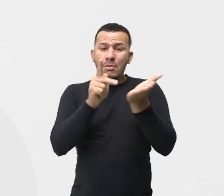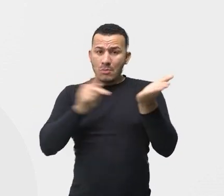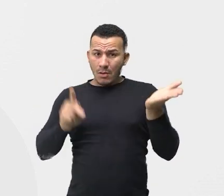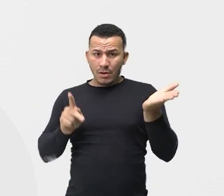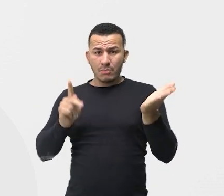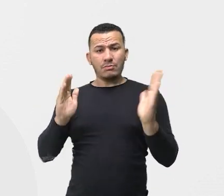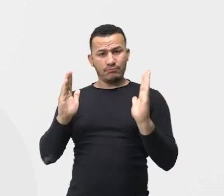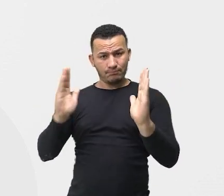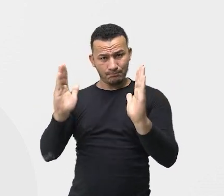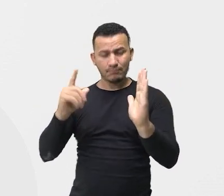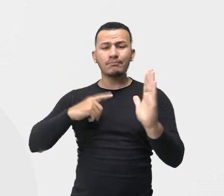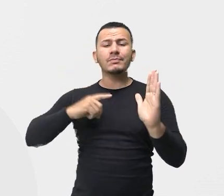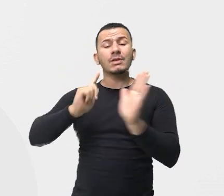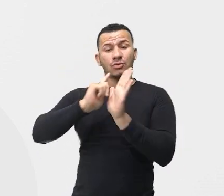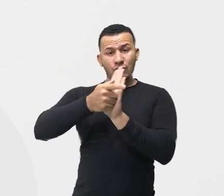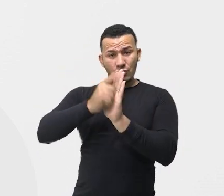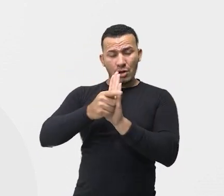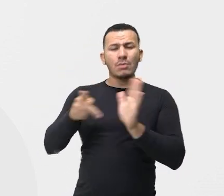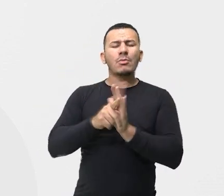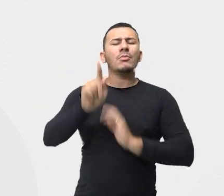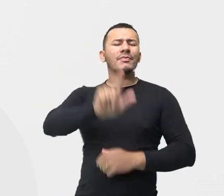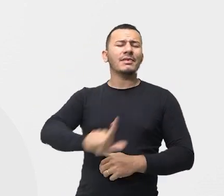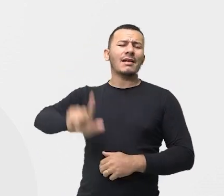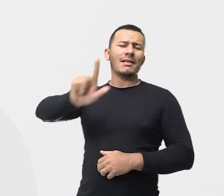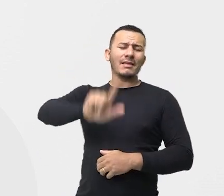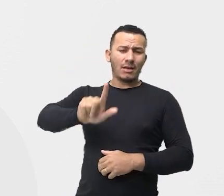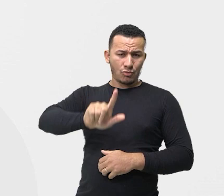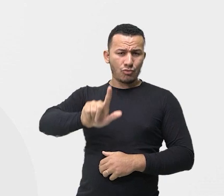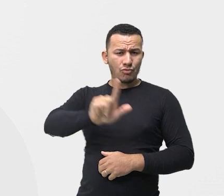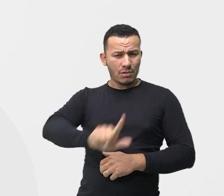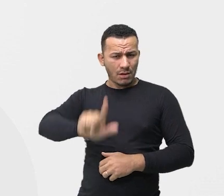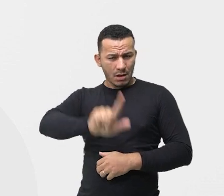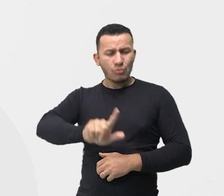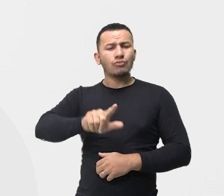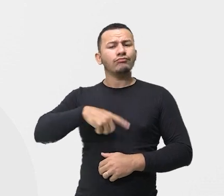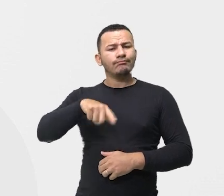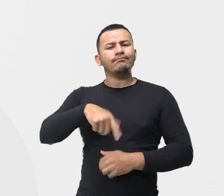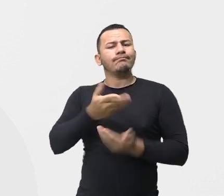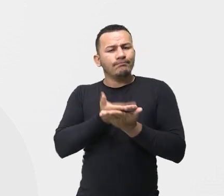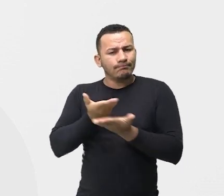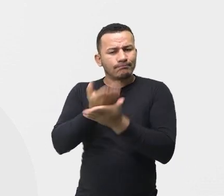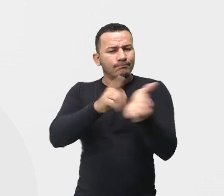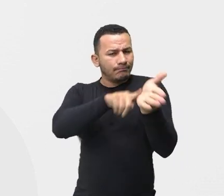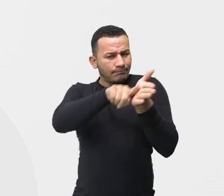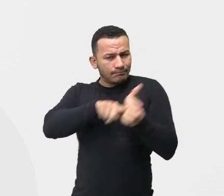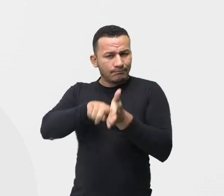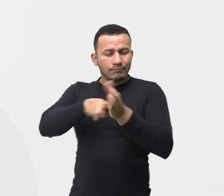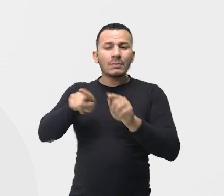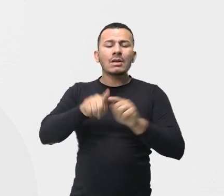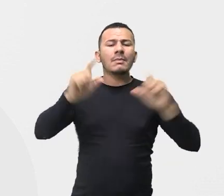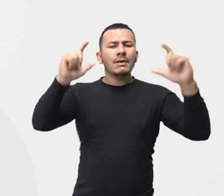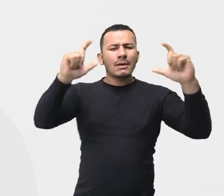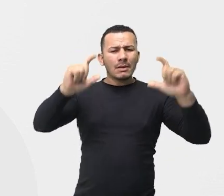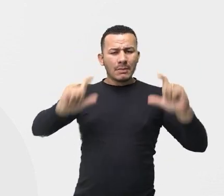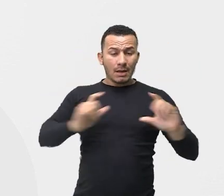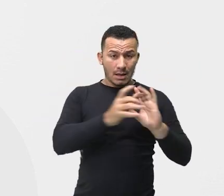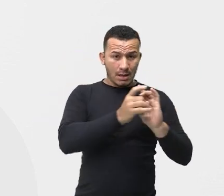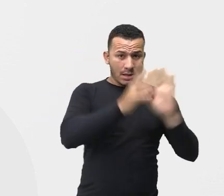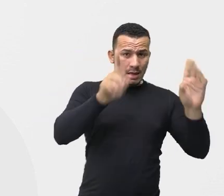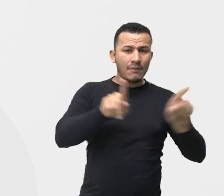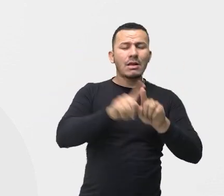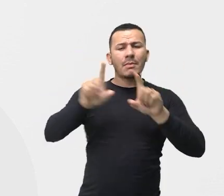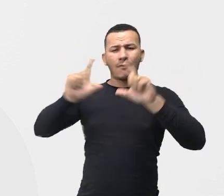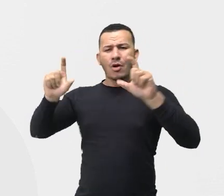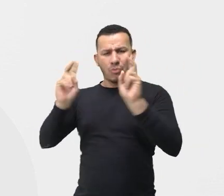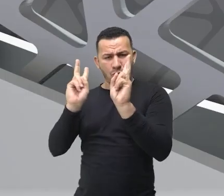o poema, esse gênero literário, esse gênero textual. E também vamos verificar versos livres,